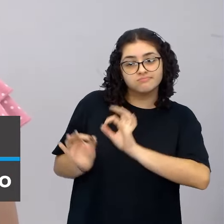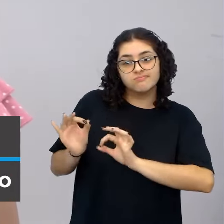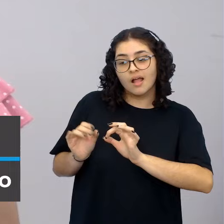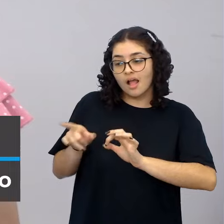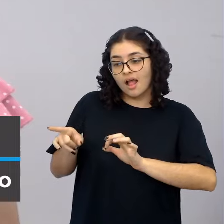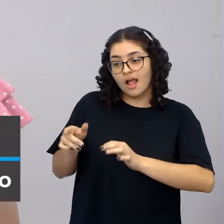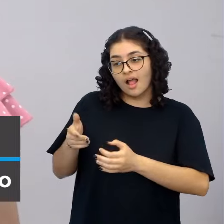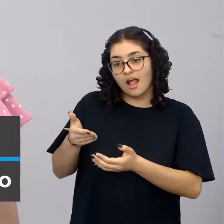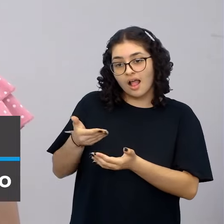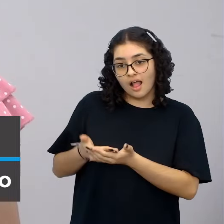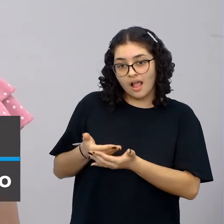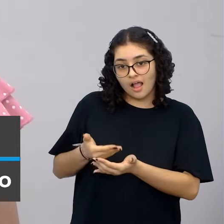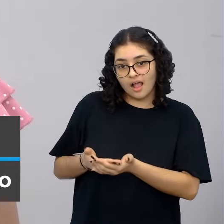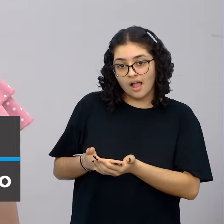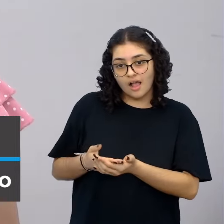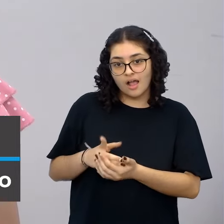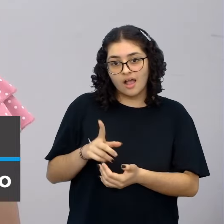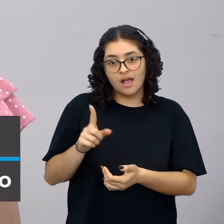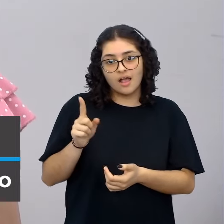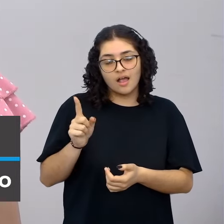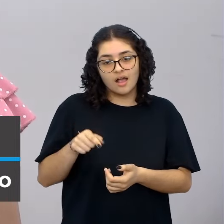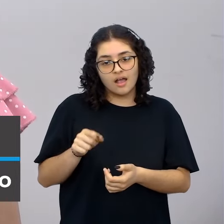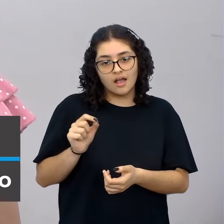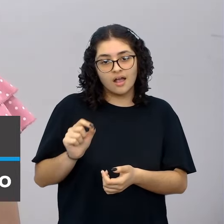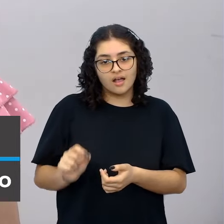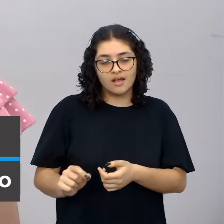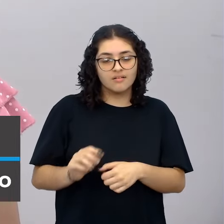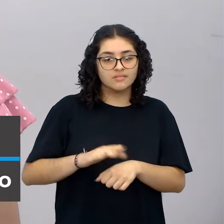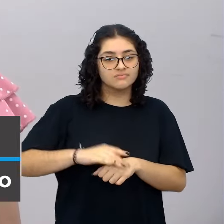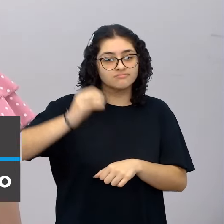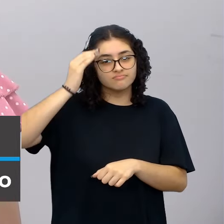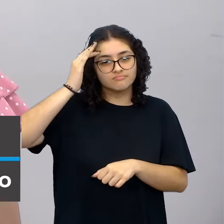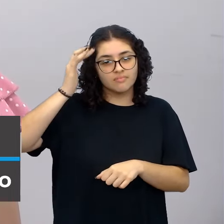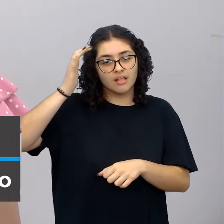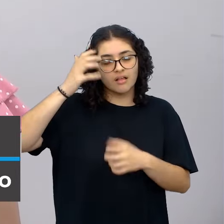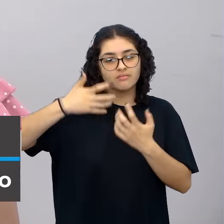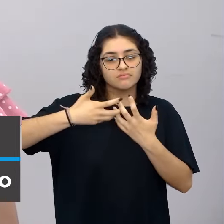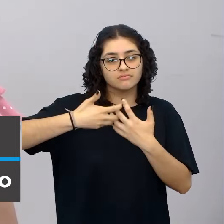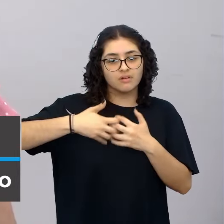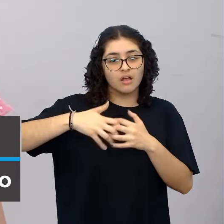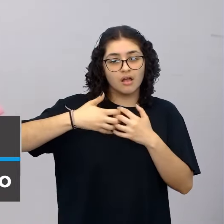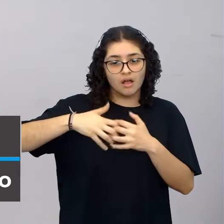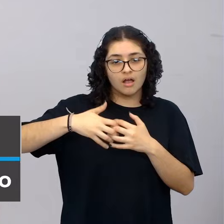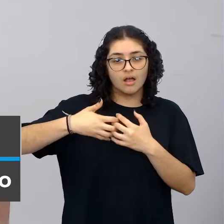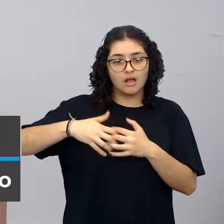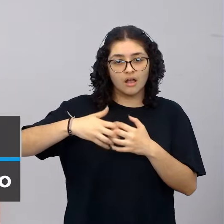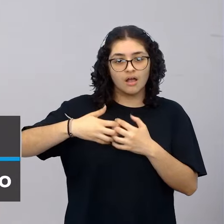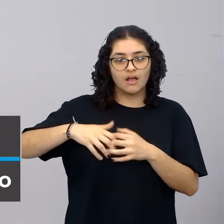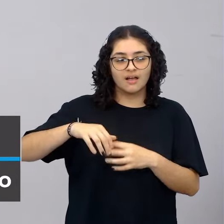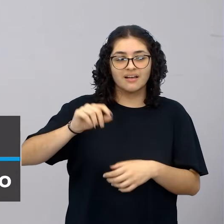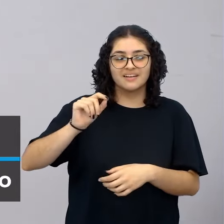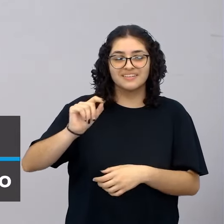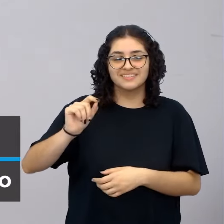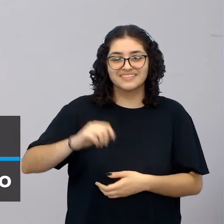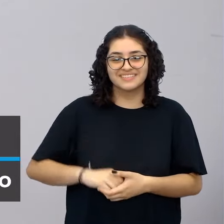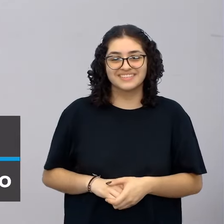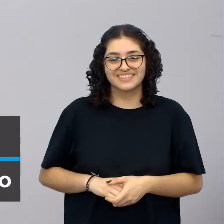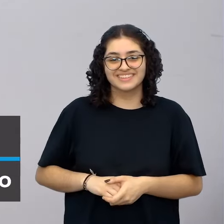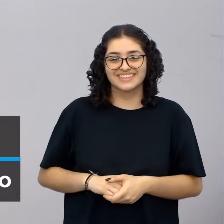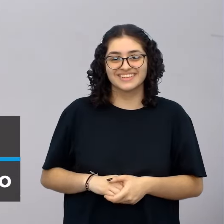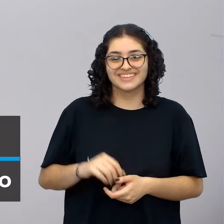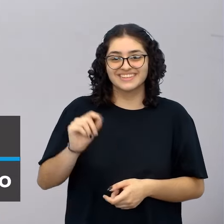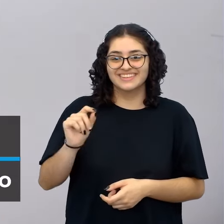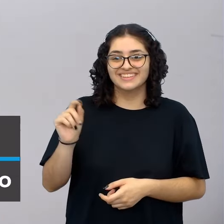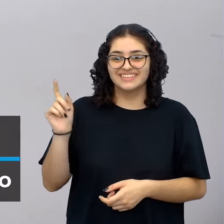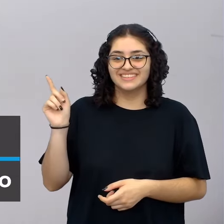estudante em que ele seja protagonista, que ele possa fazer reflexão, que ele possa olhar no entorno, porque se eu não tenho conhecimento, o equipamento